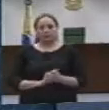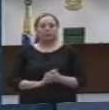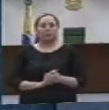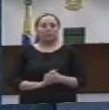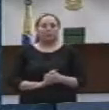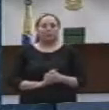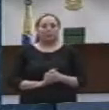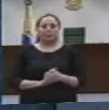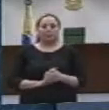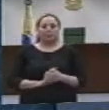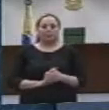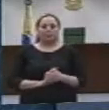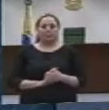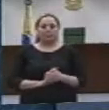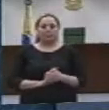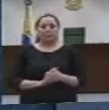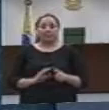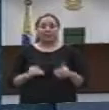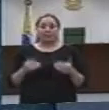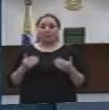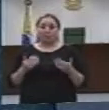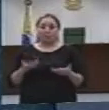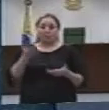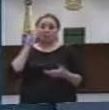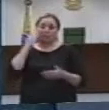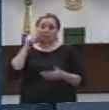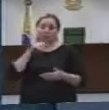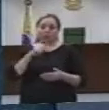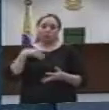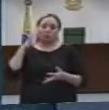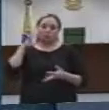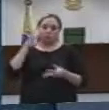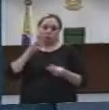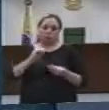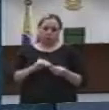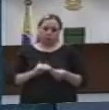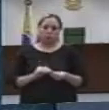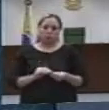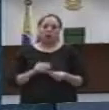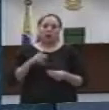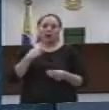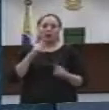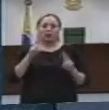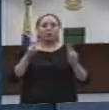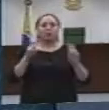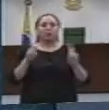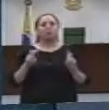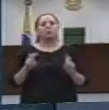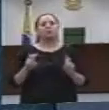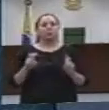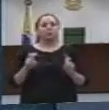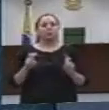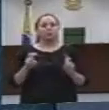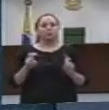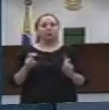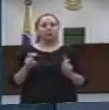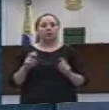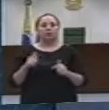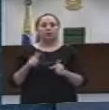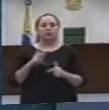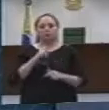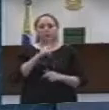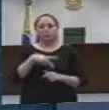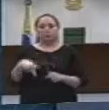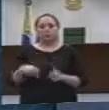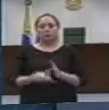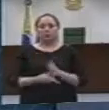é injusta disso eu vou encerrar também falando de um tema que os professores que me